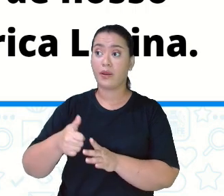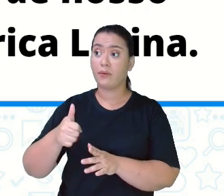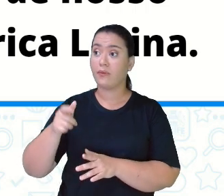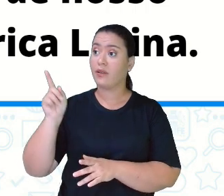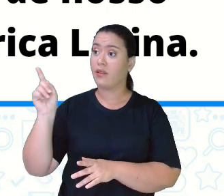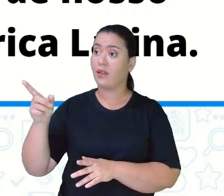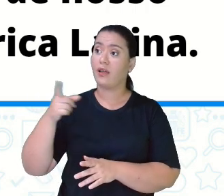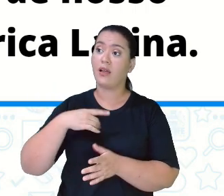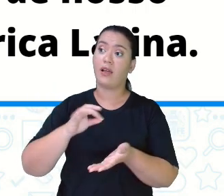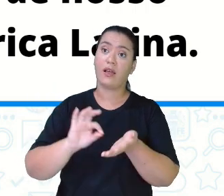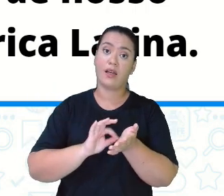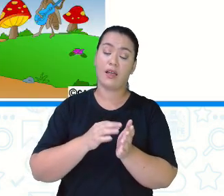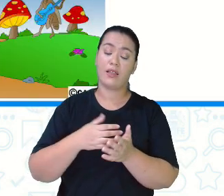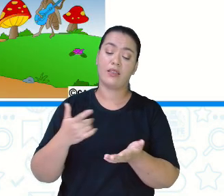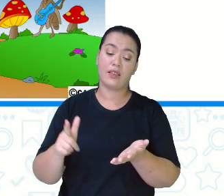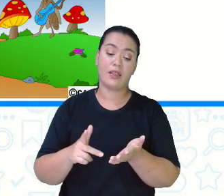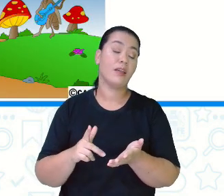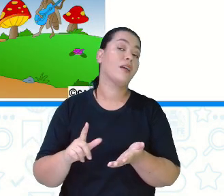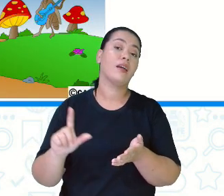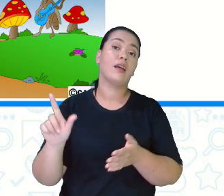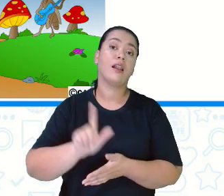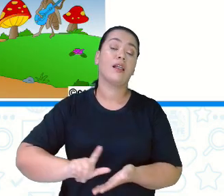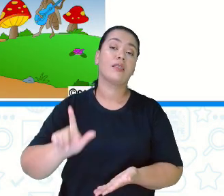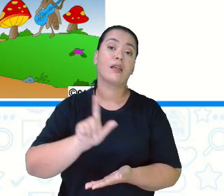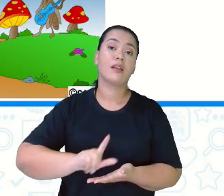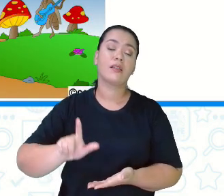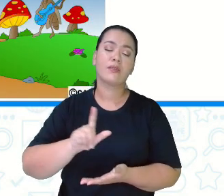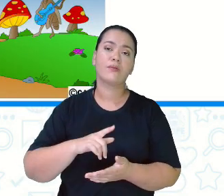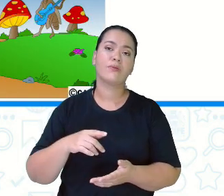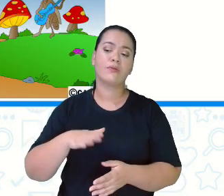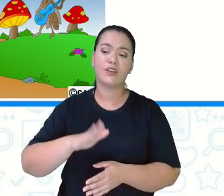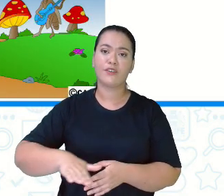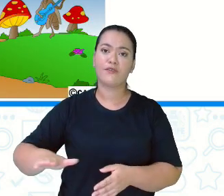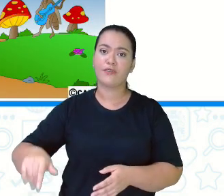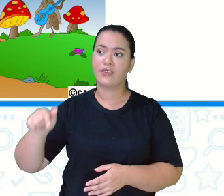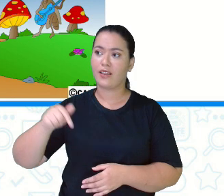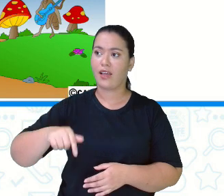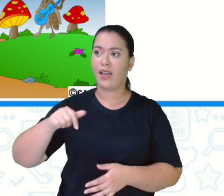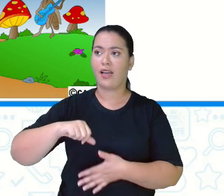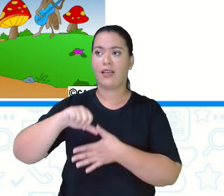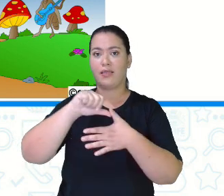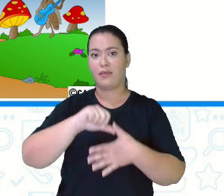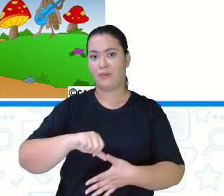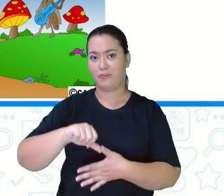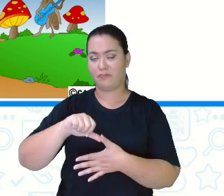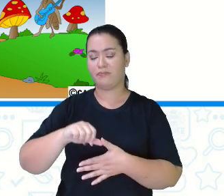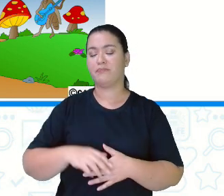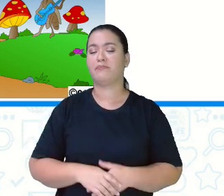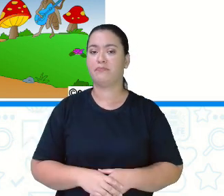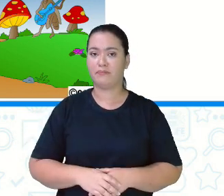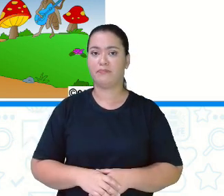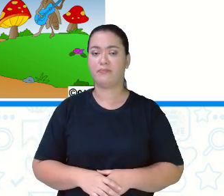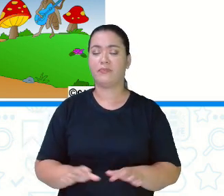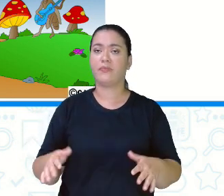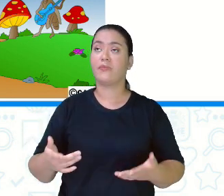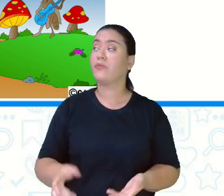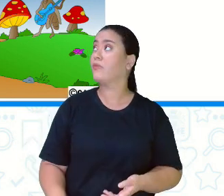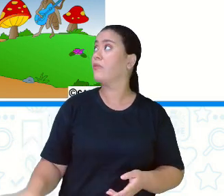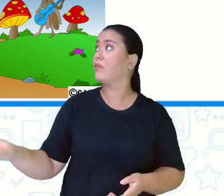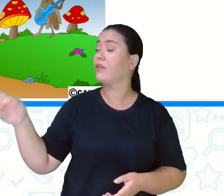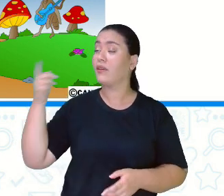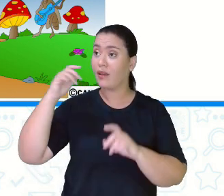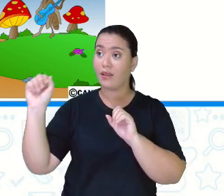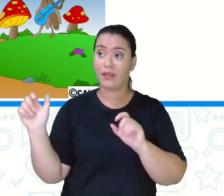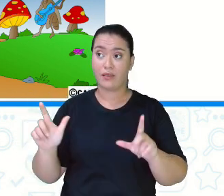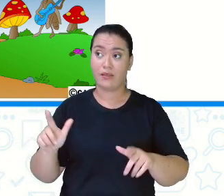e de toda a América Latina. Vamos agora ver a versão dele, tá? Já você pelo slide que está